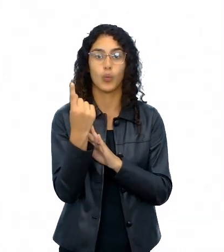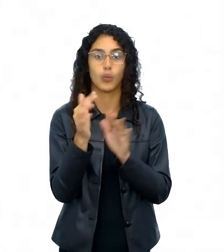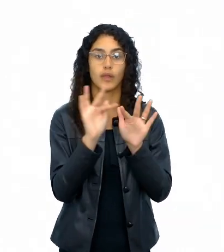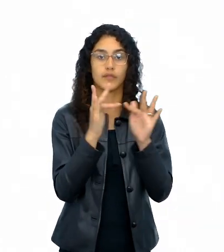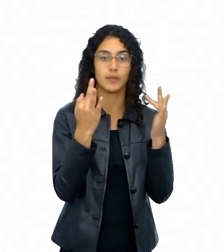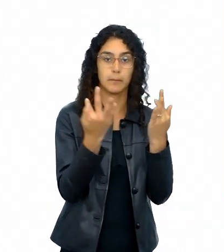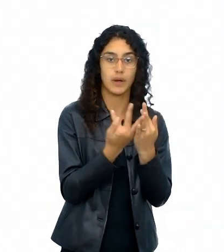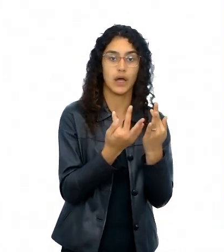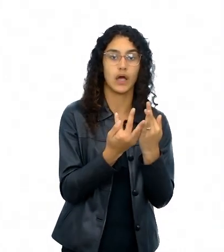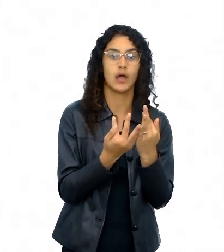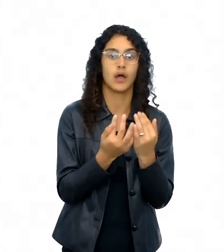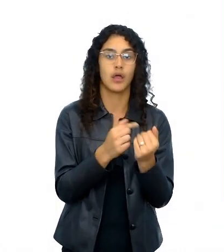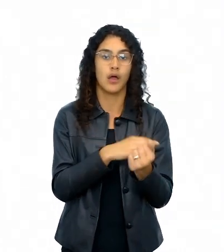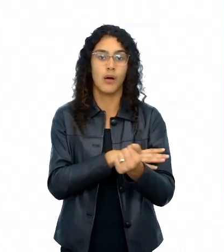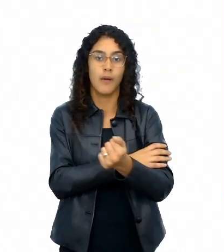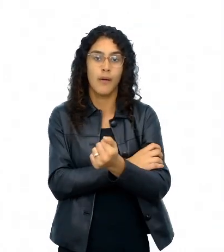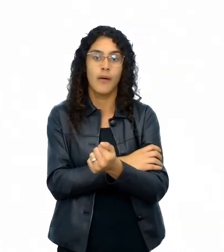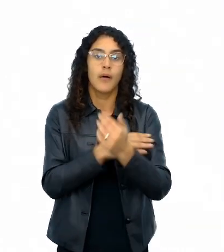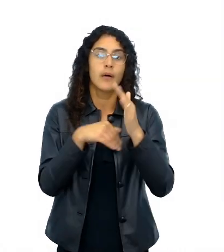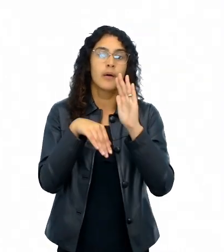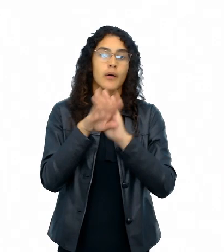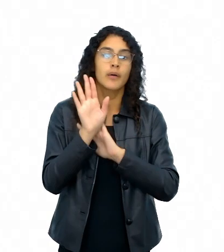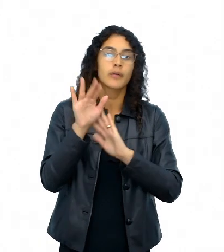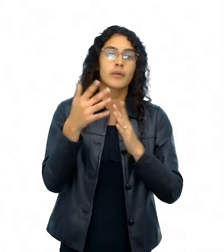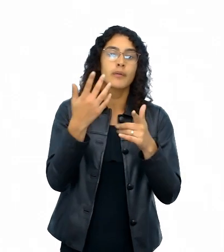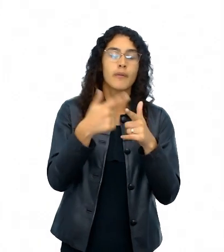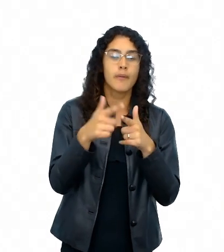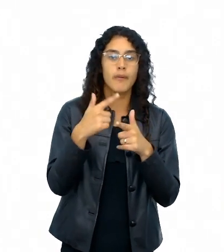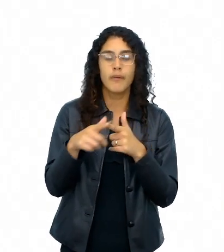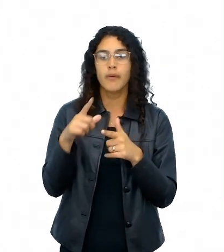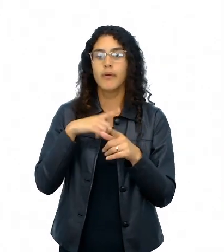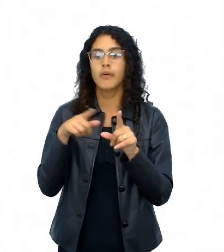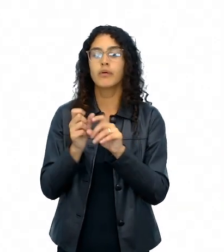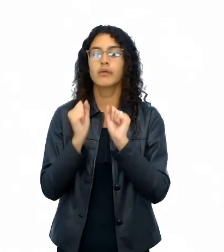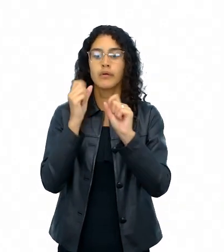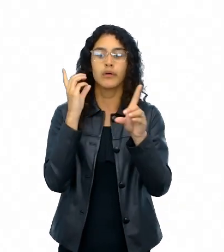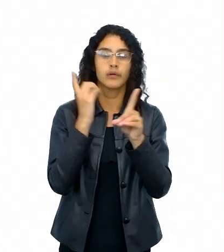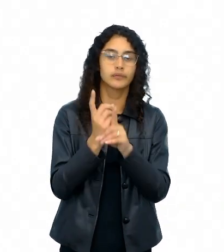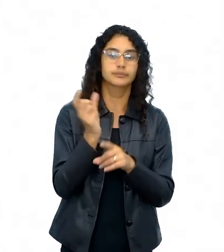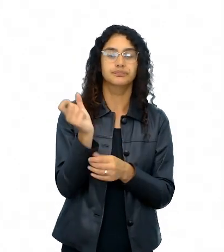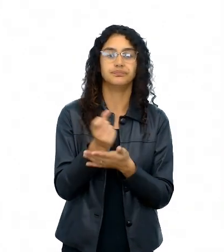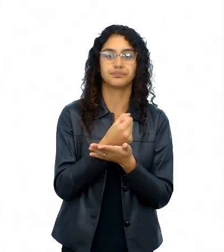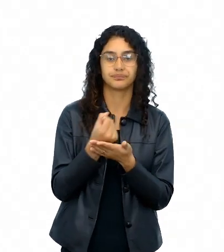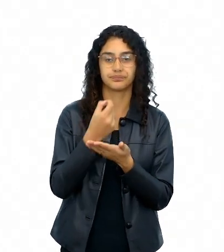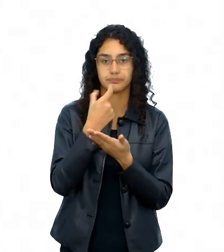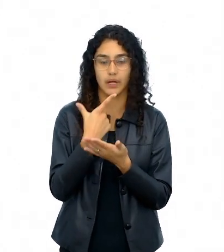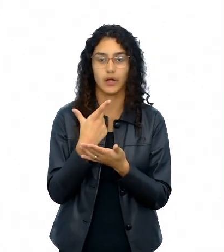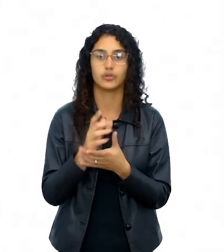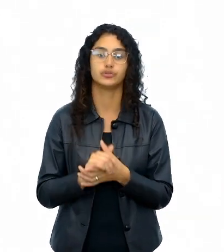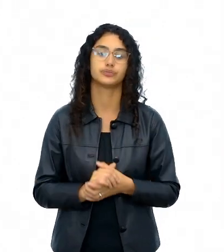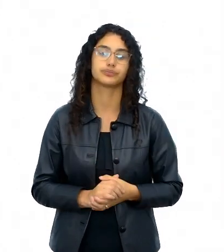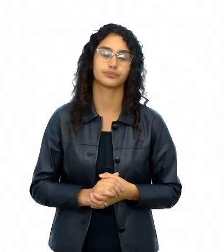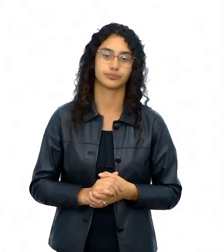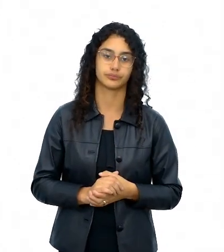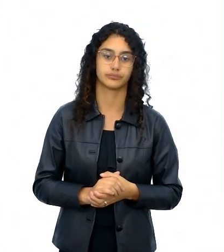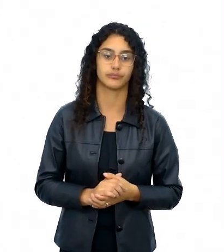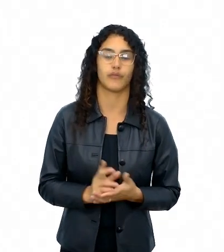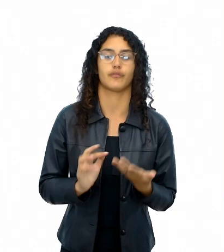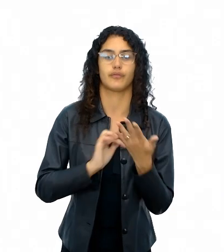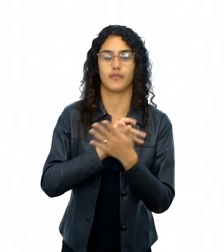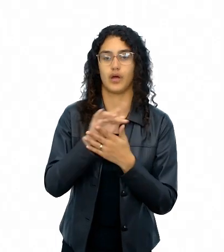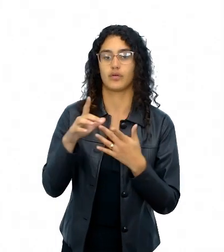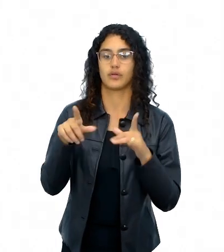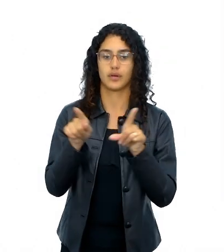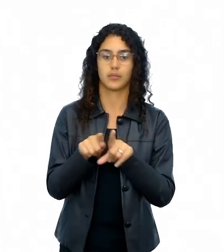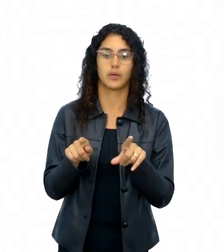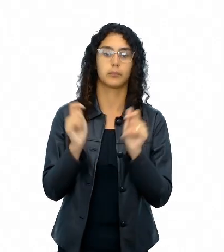pressão alta, né, quais são os problemas, podem até entrar nas medicações. Bom, são N possibilidades, tá